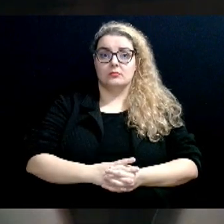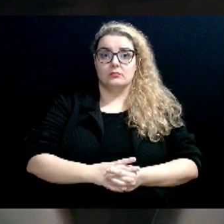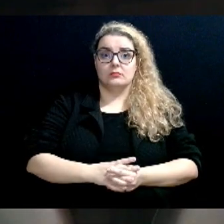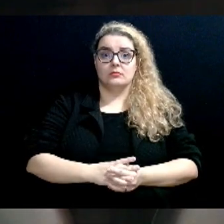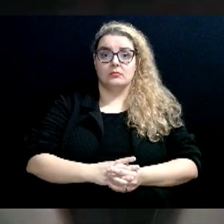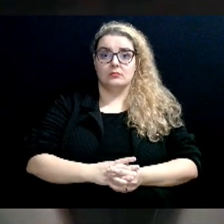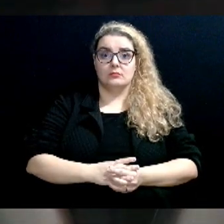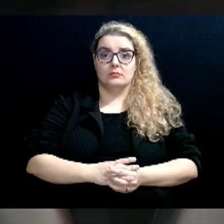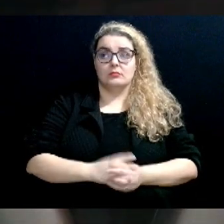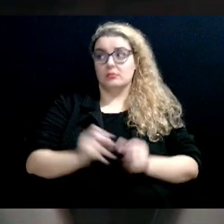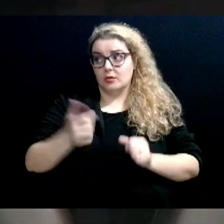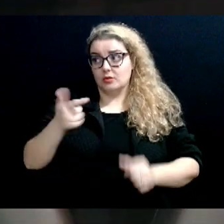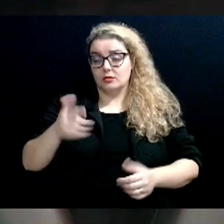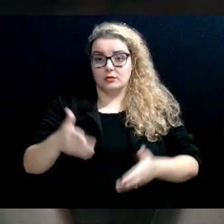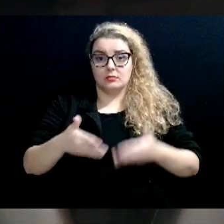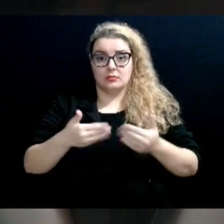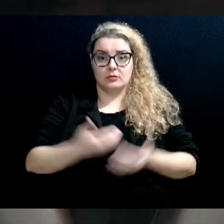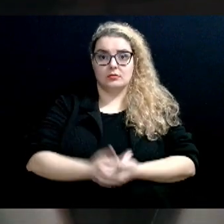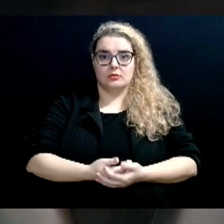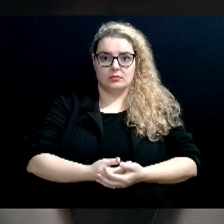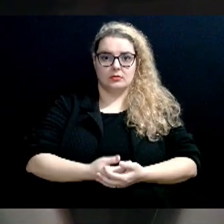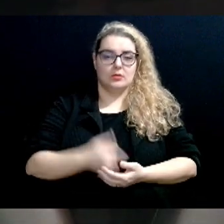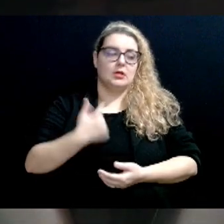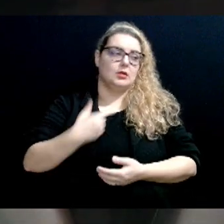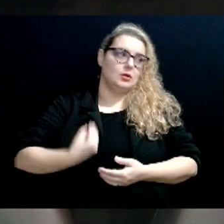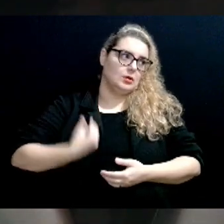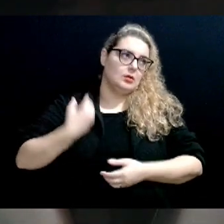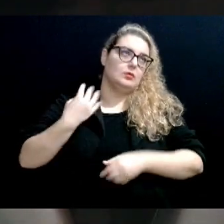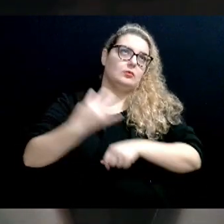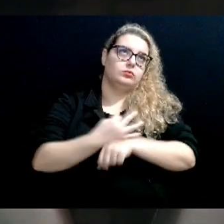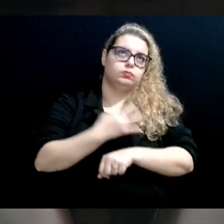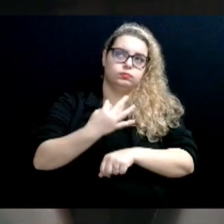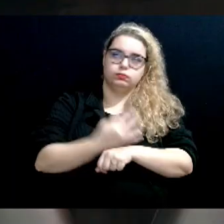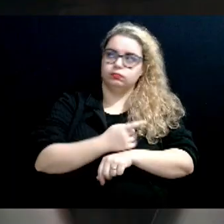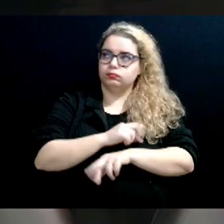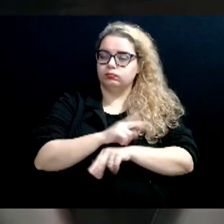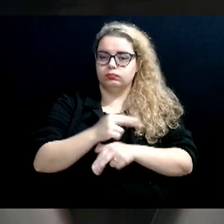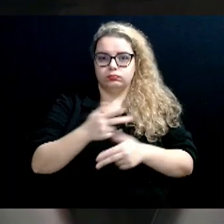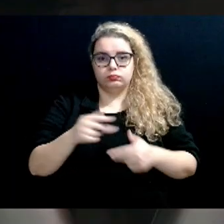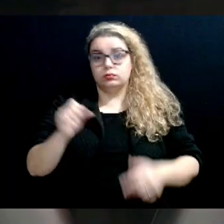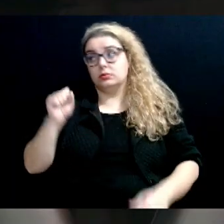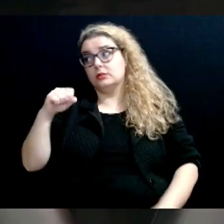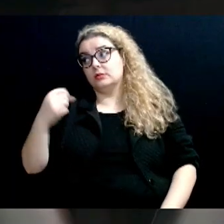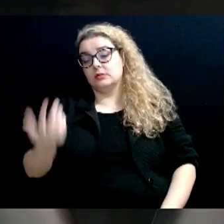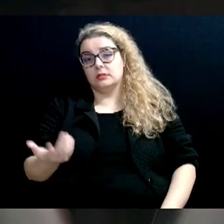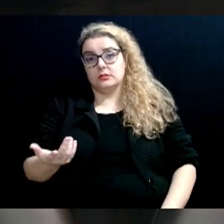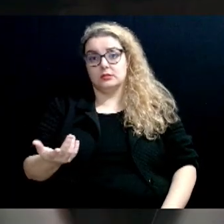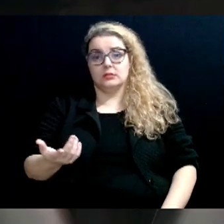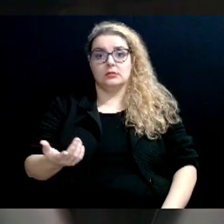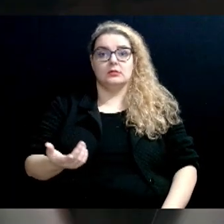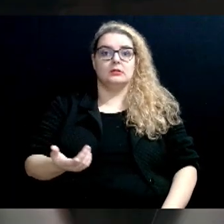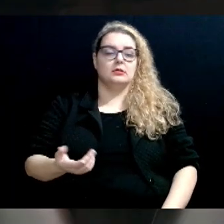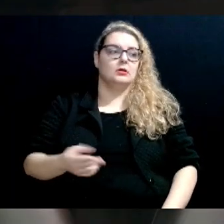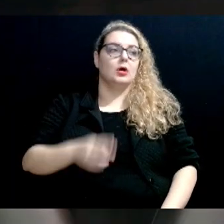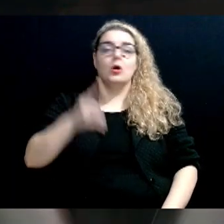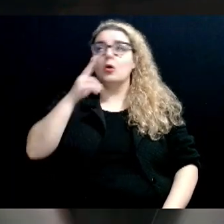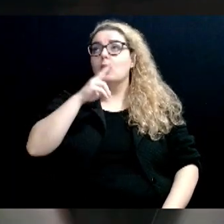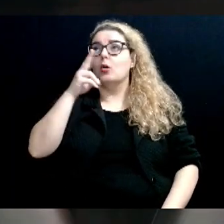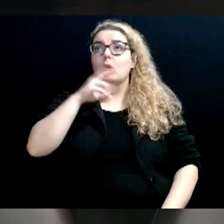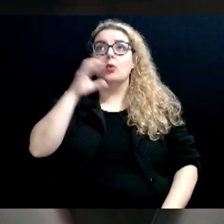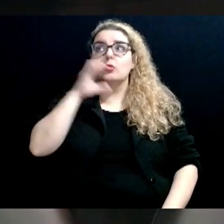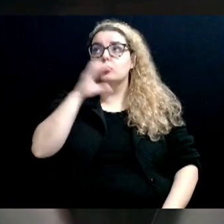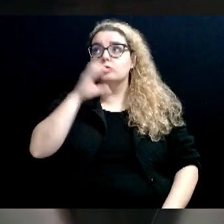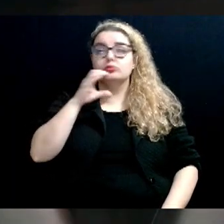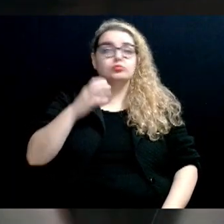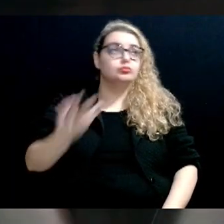vive tão sobrecarregado de coisas, Sim. com tanta emergência de responder ao mundo, porque o